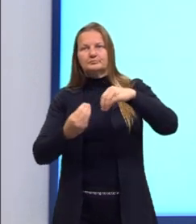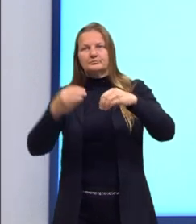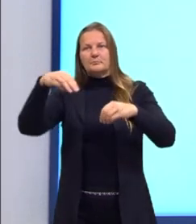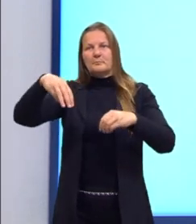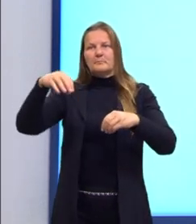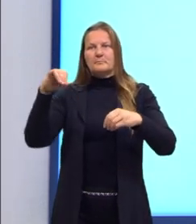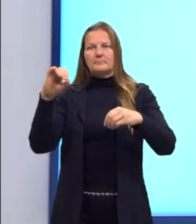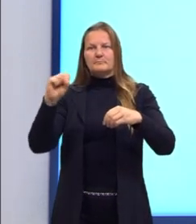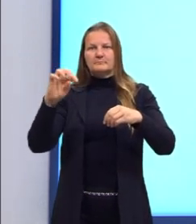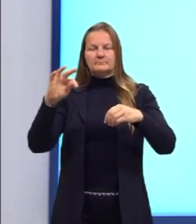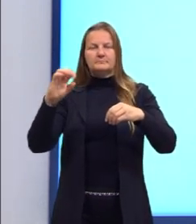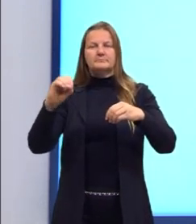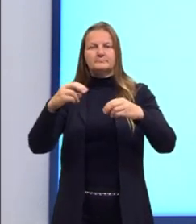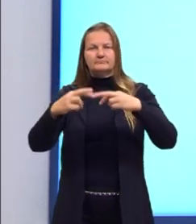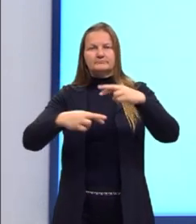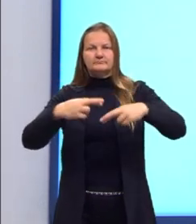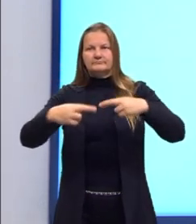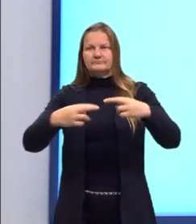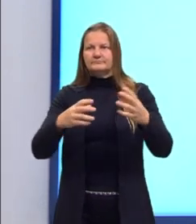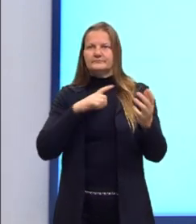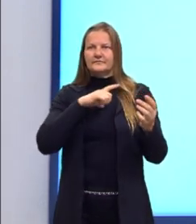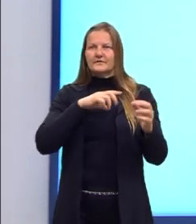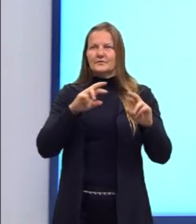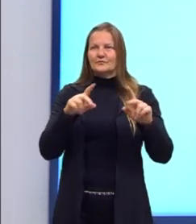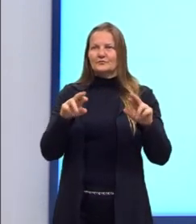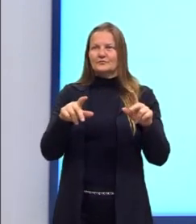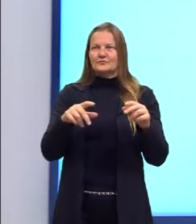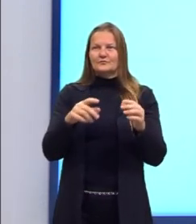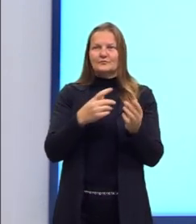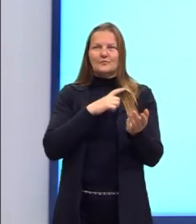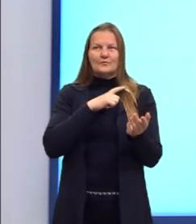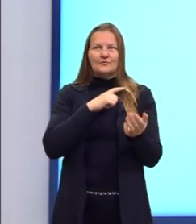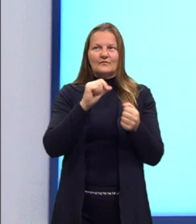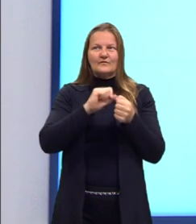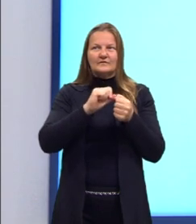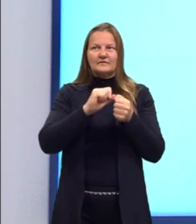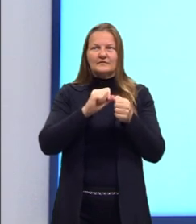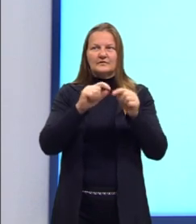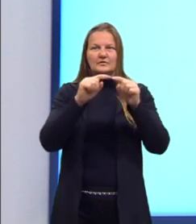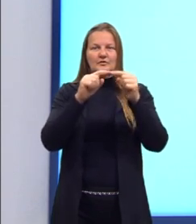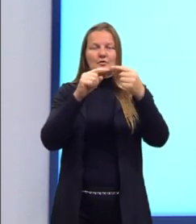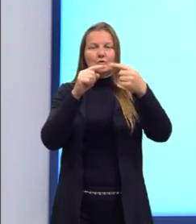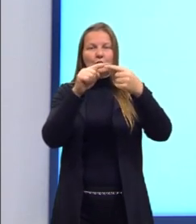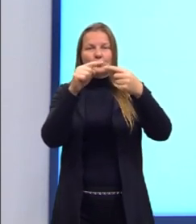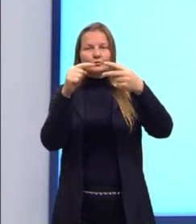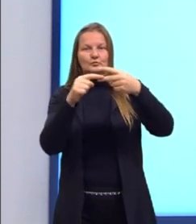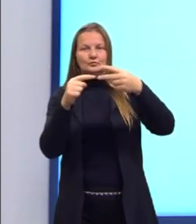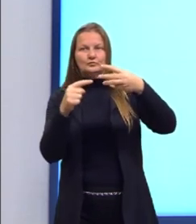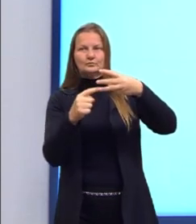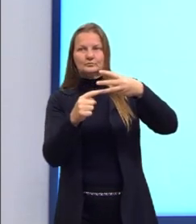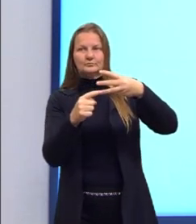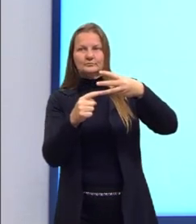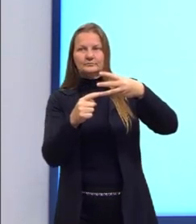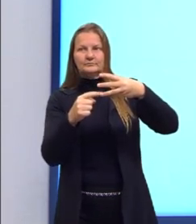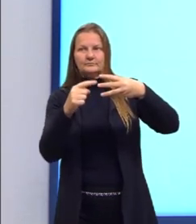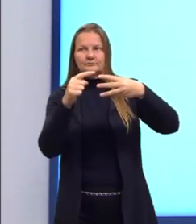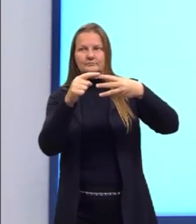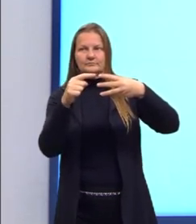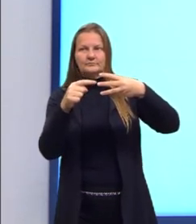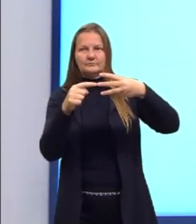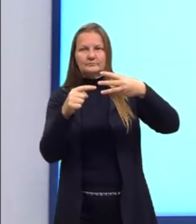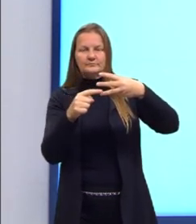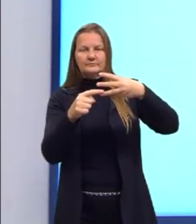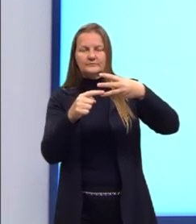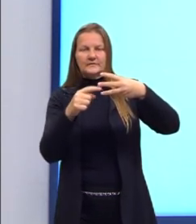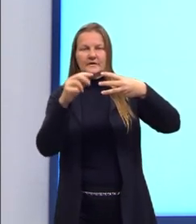aqui eu vou ter veja o que é que eu já fiz diferente eu já para enxergar vocês eu coloquei três amperímetros então eu tô fazendo a